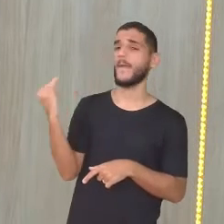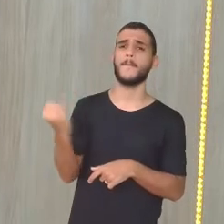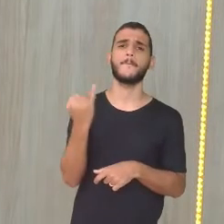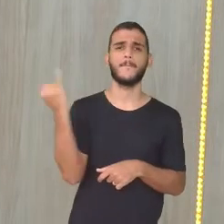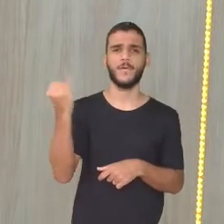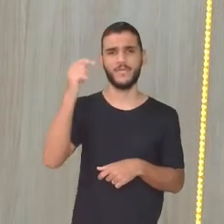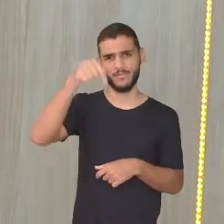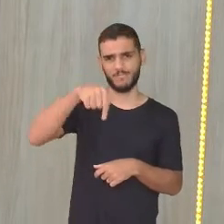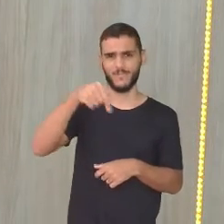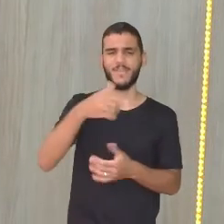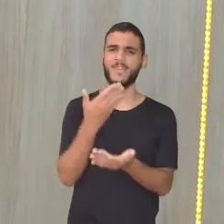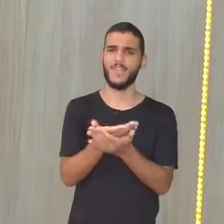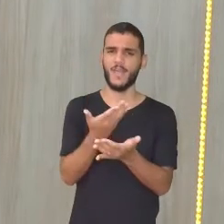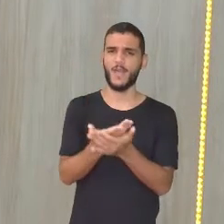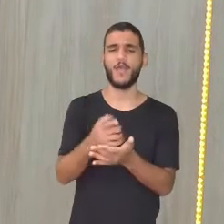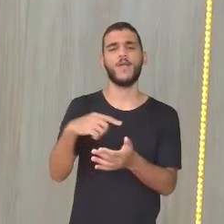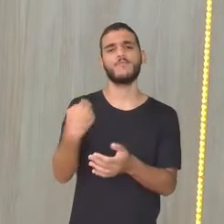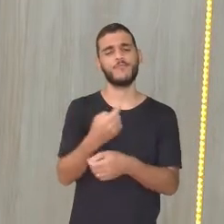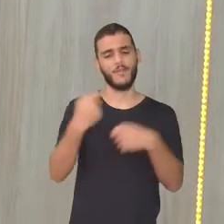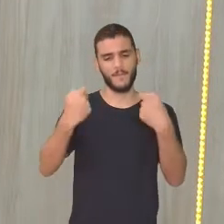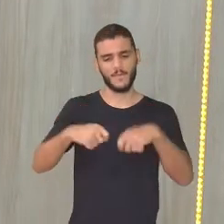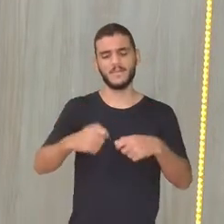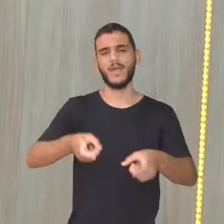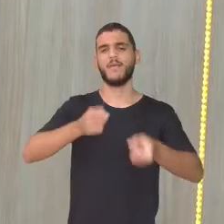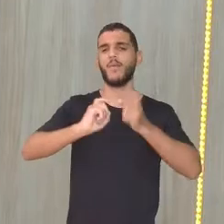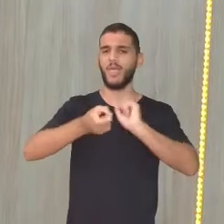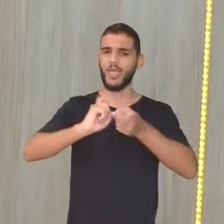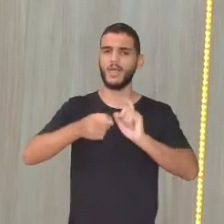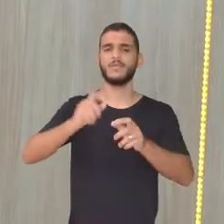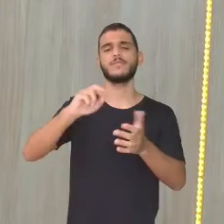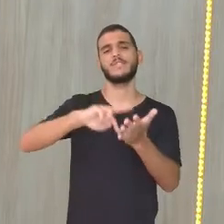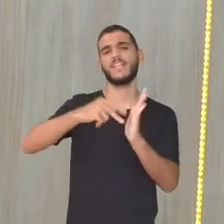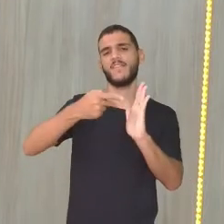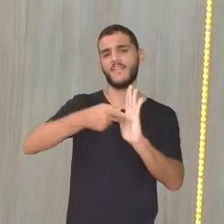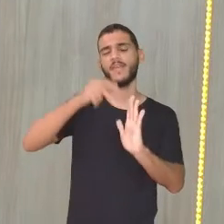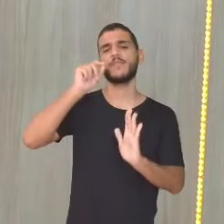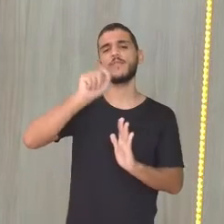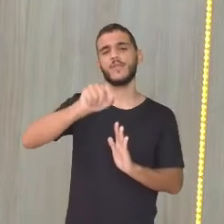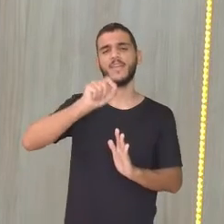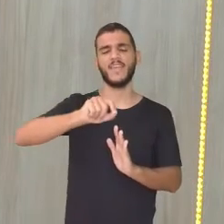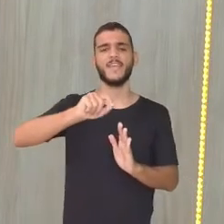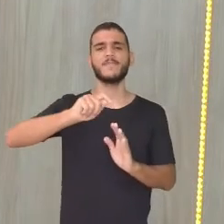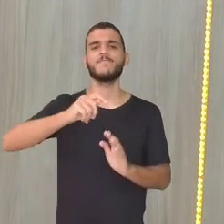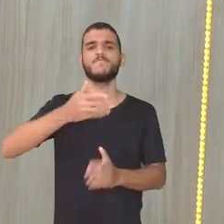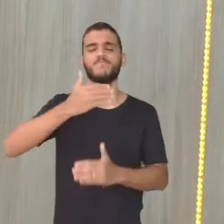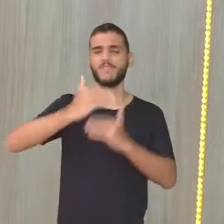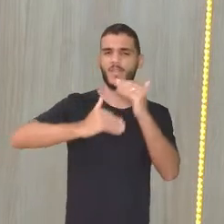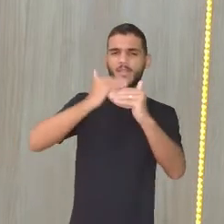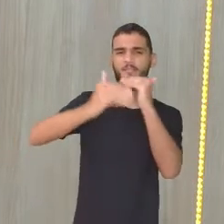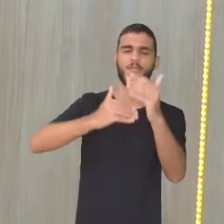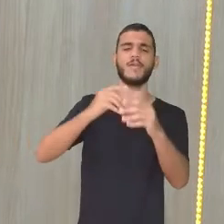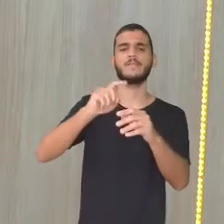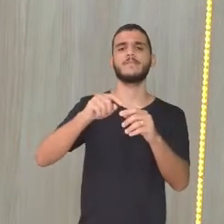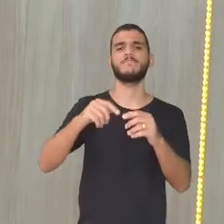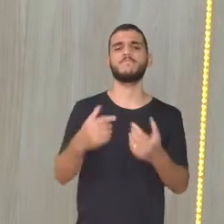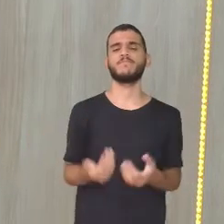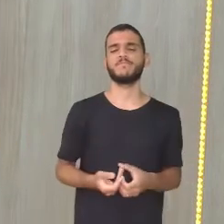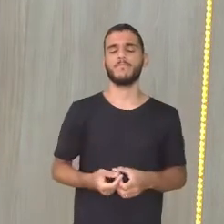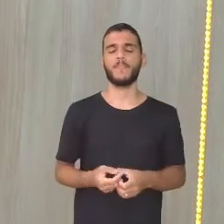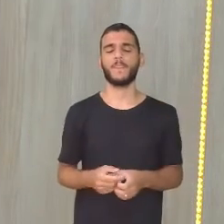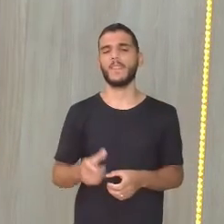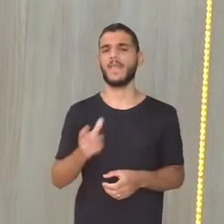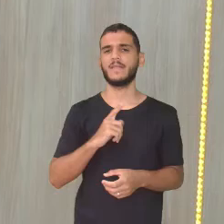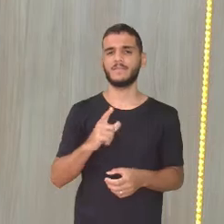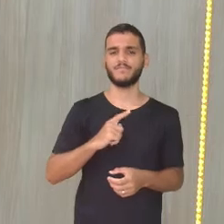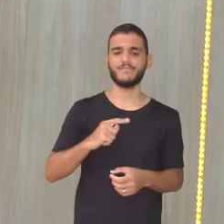vai realmente debater o que é desenvolvimento. É importante vocês debatam aí na sala de vocês, né? Deixo aqui como